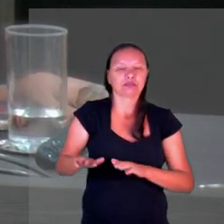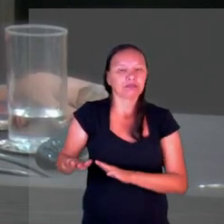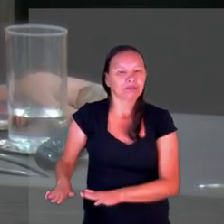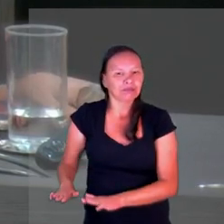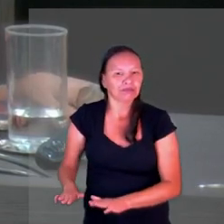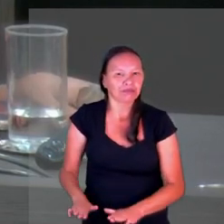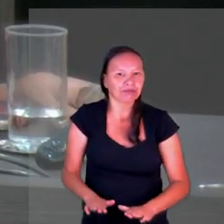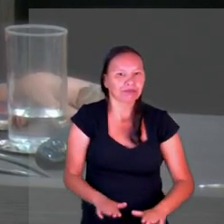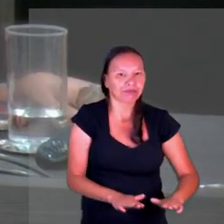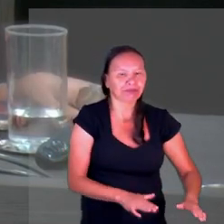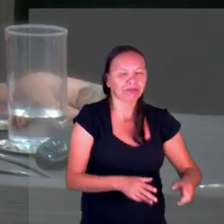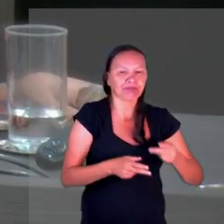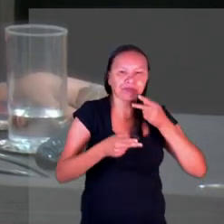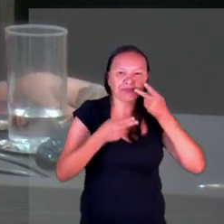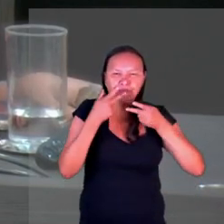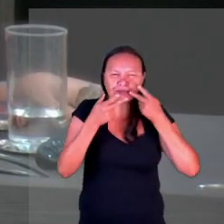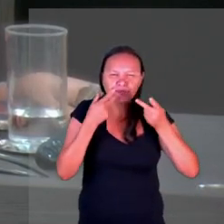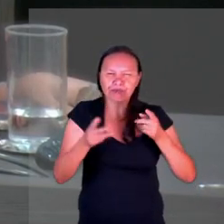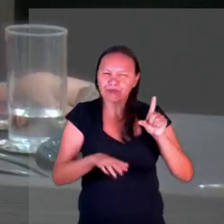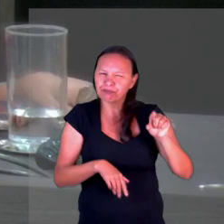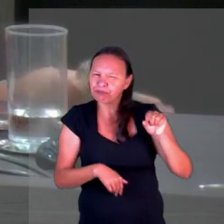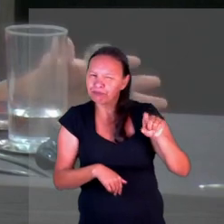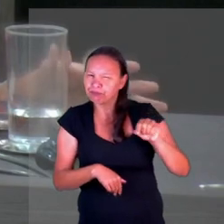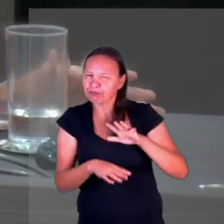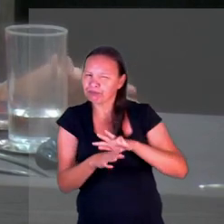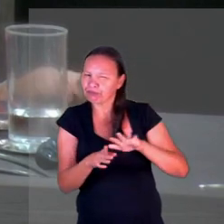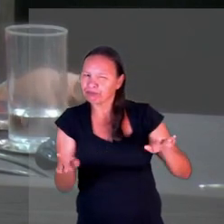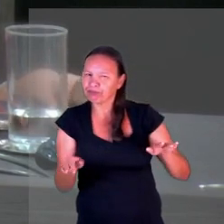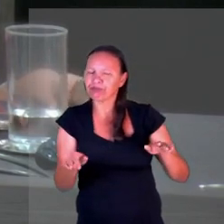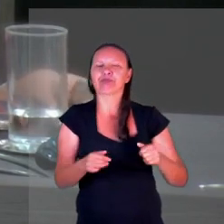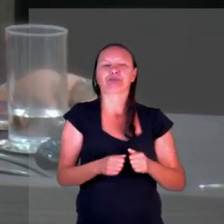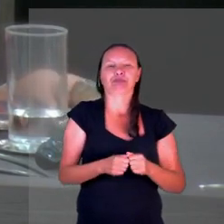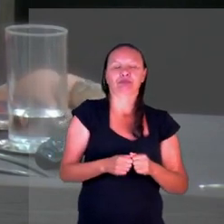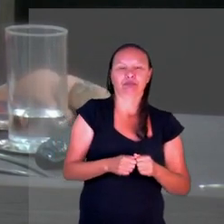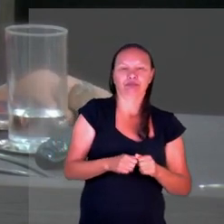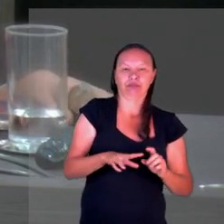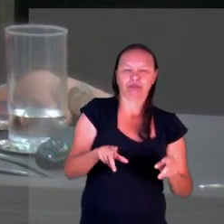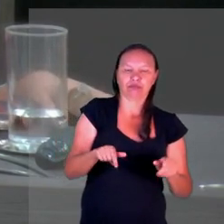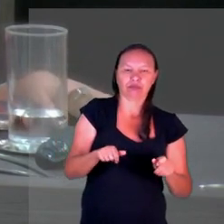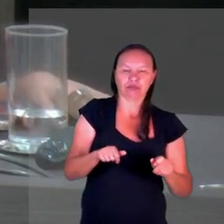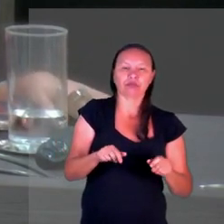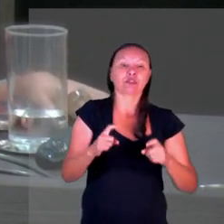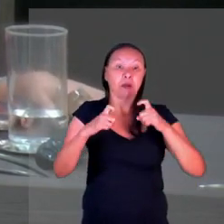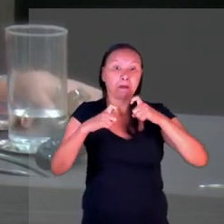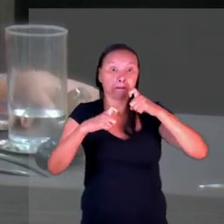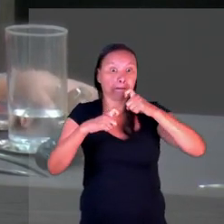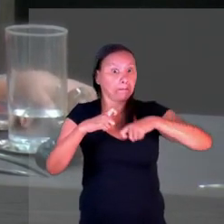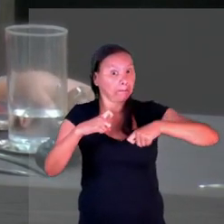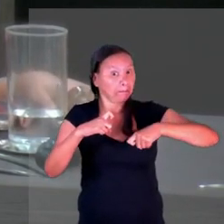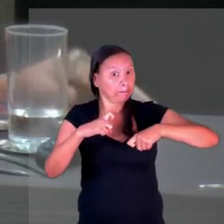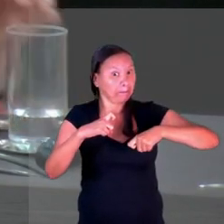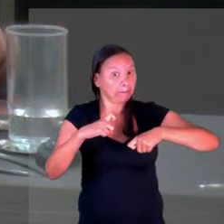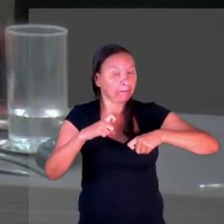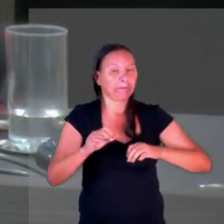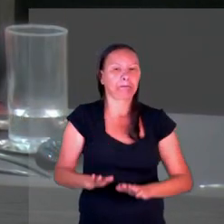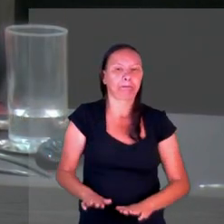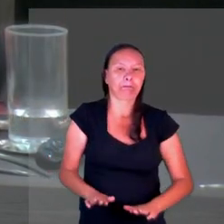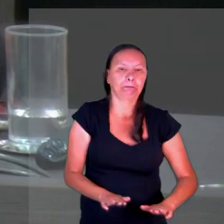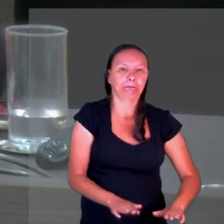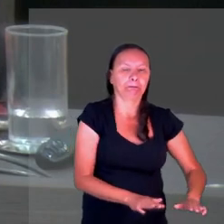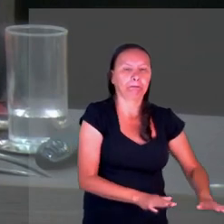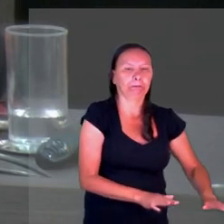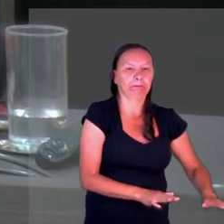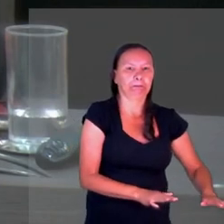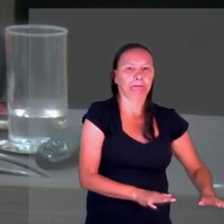vou eh só destacar aqui inclusive eh na questão de exploração sexual eh de crianças e adolescentes e no